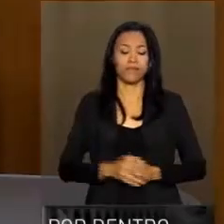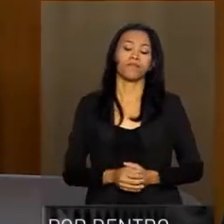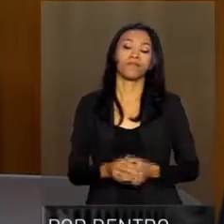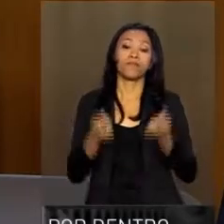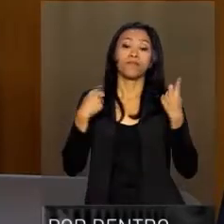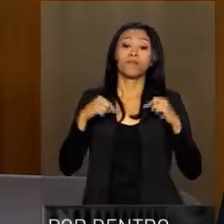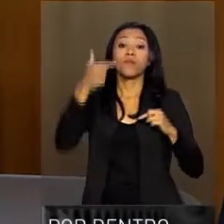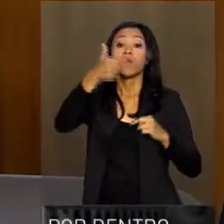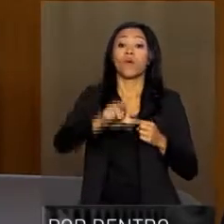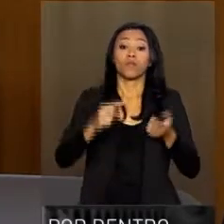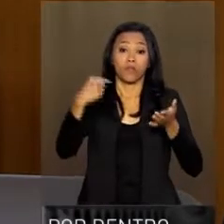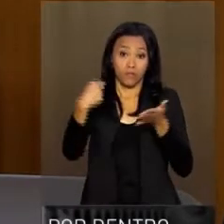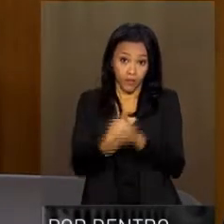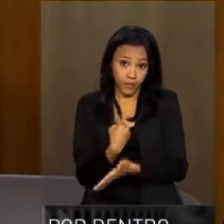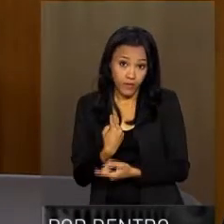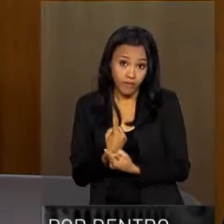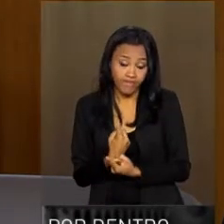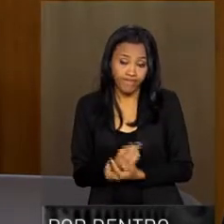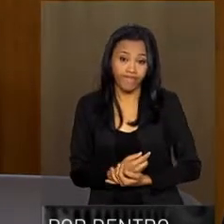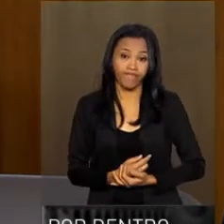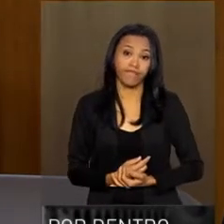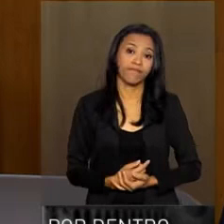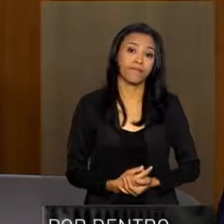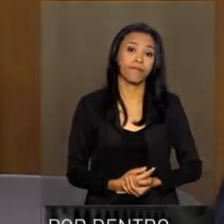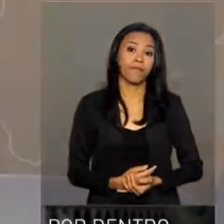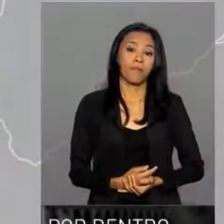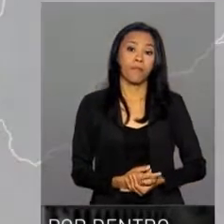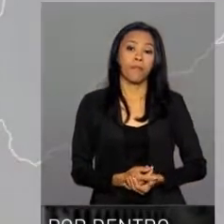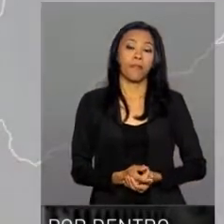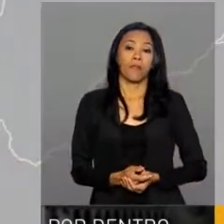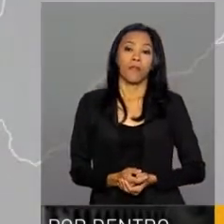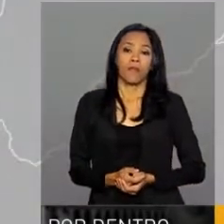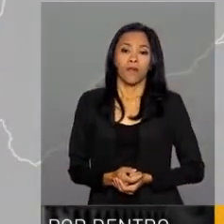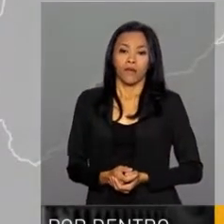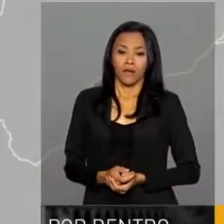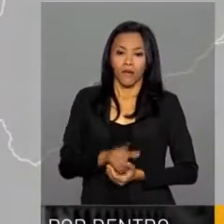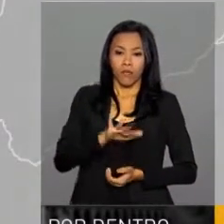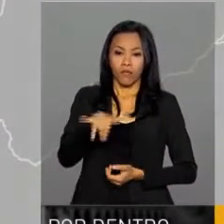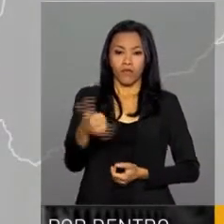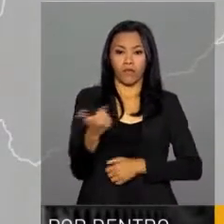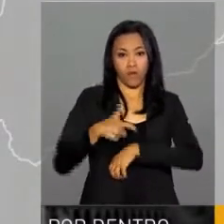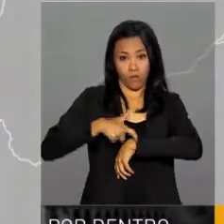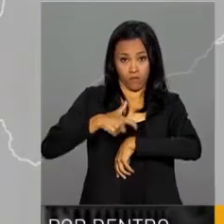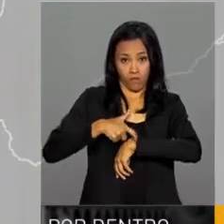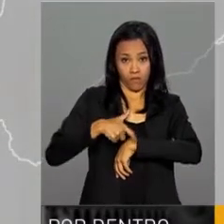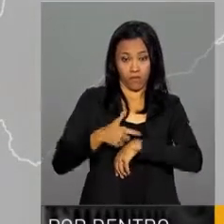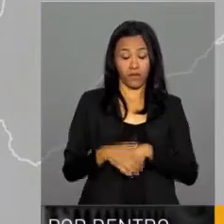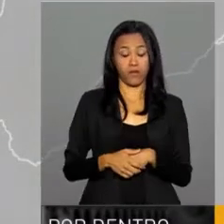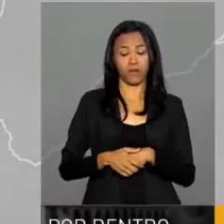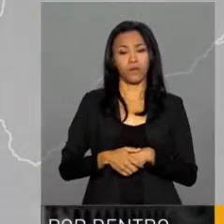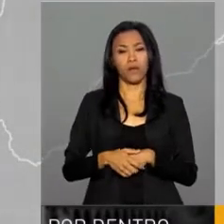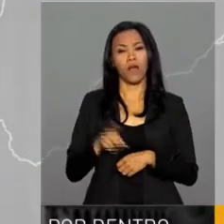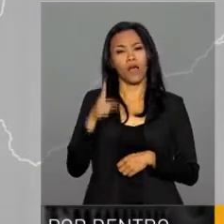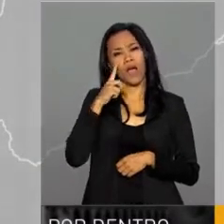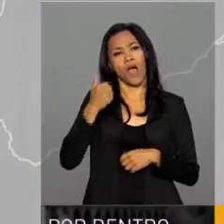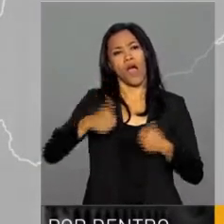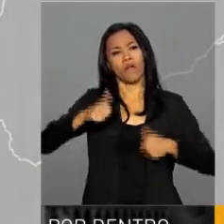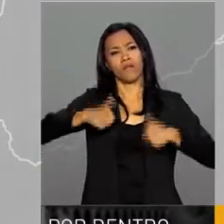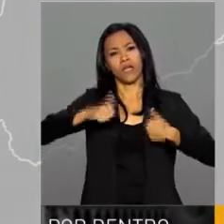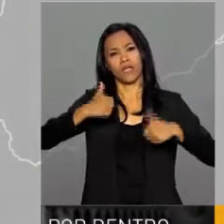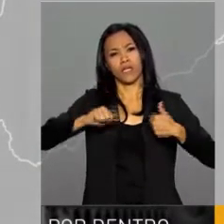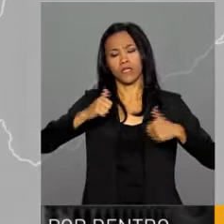tem mais uma pergunta eu vou aproveitar o momento e pediu essa vitória que já sua avaliação essa questão que ganhou repercussão